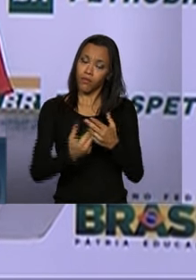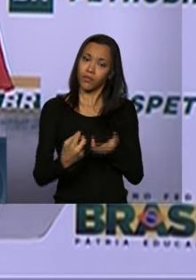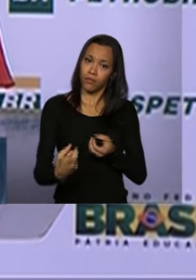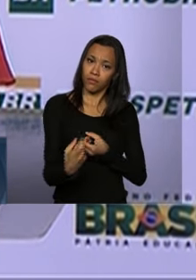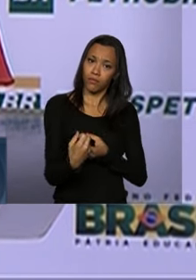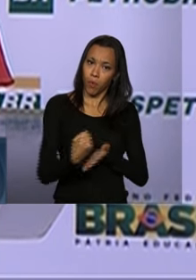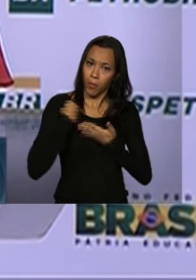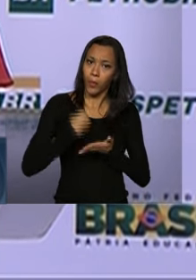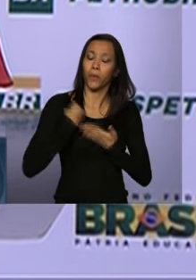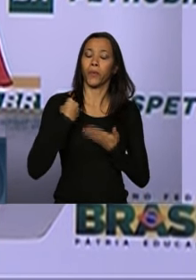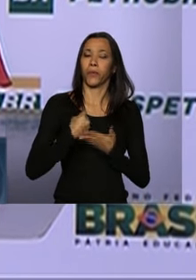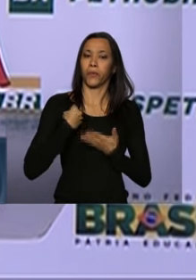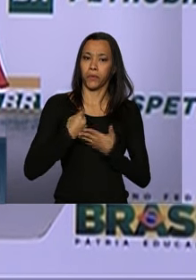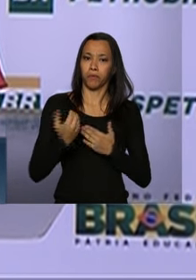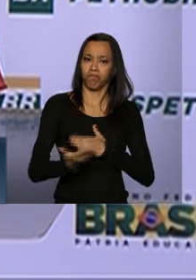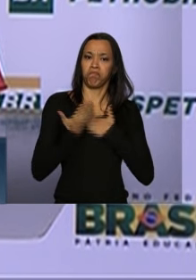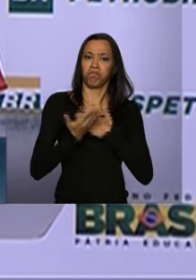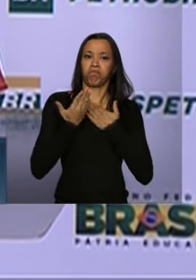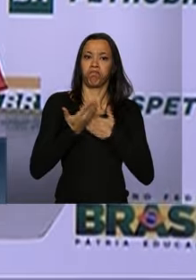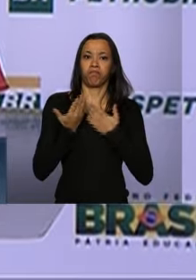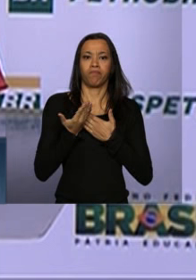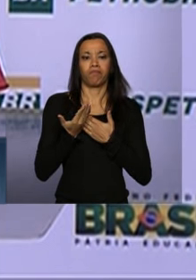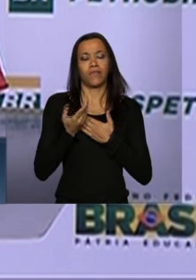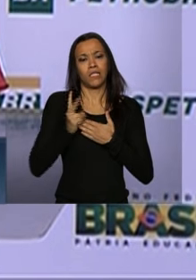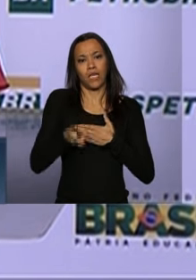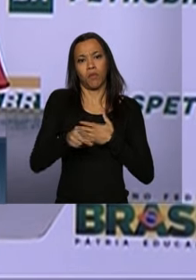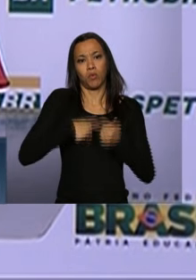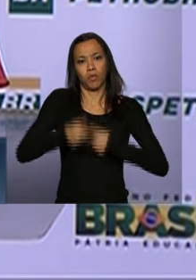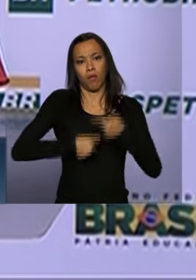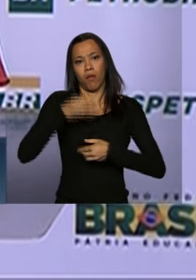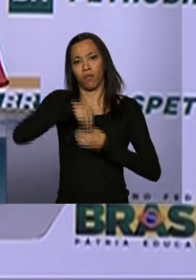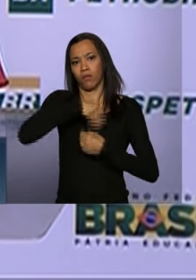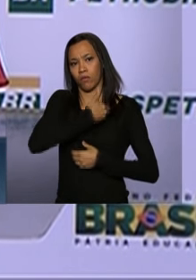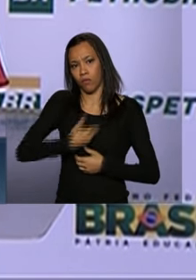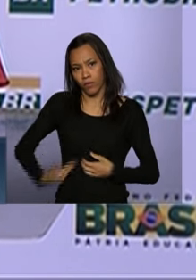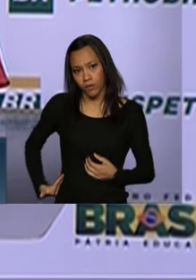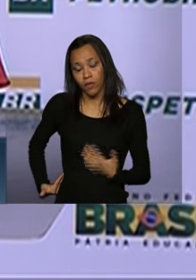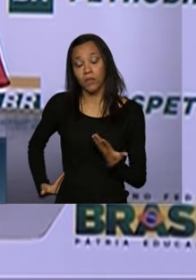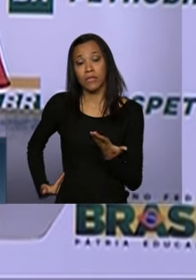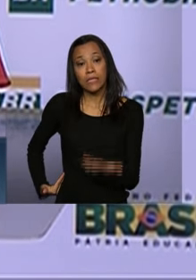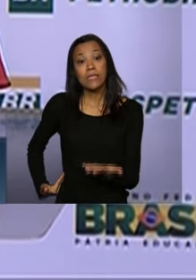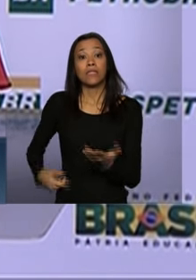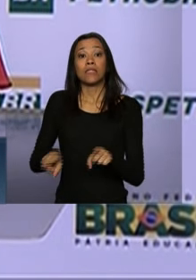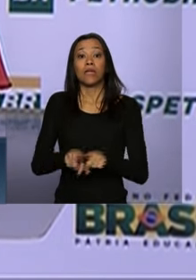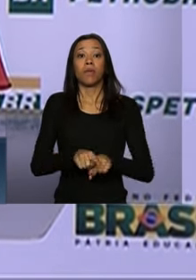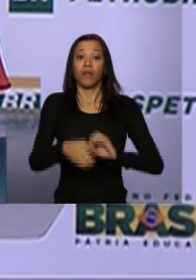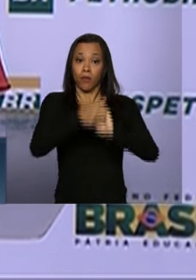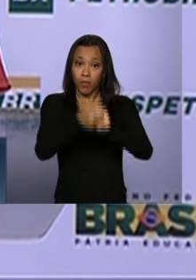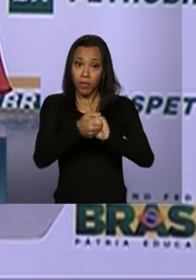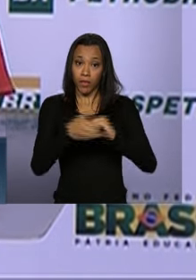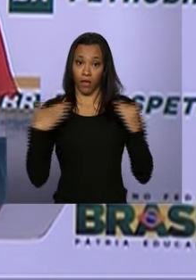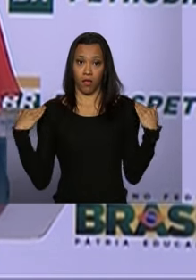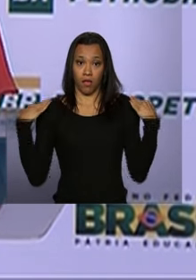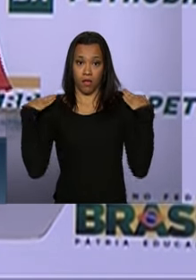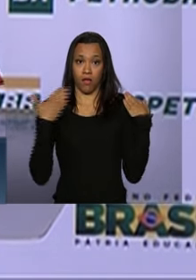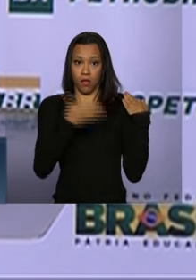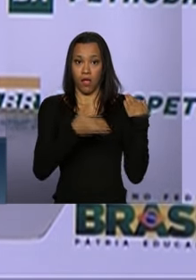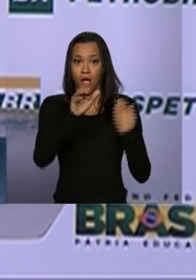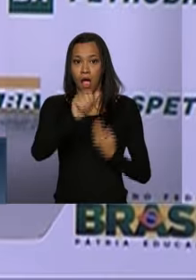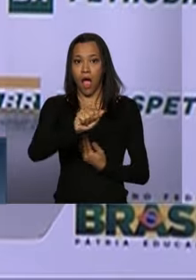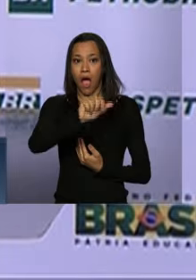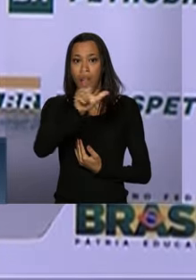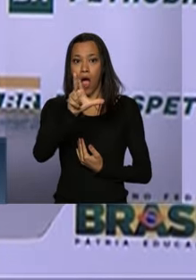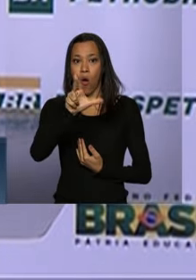apoio que dão às iniciativas do governo. Cumprimentar o almirante de esquadra, Eduardo